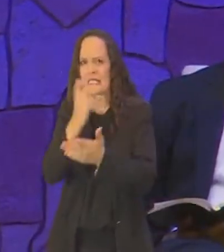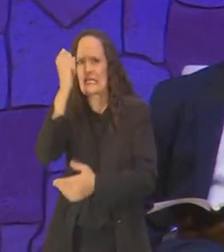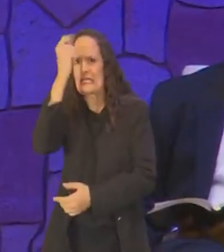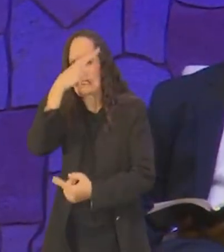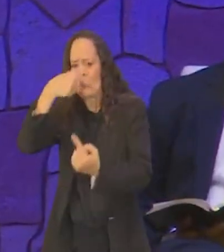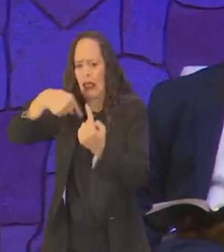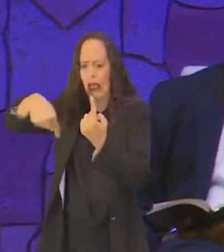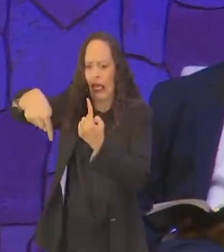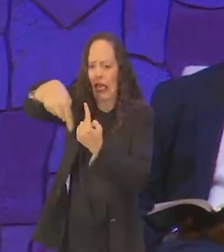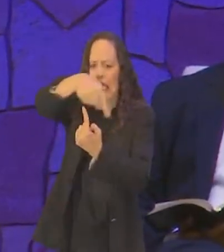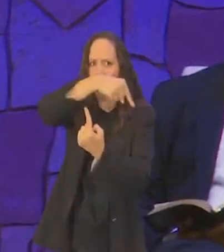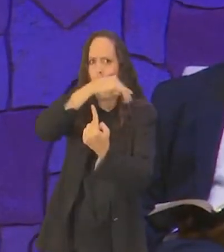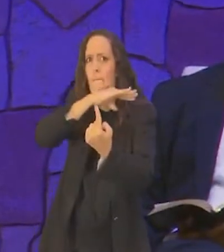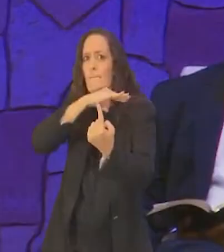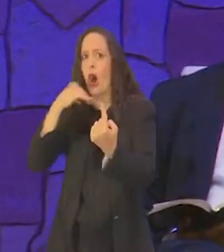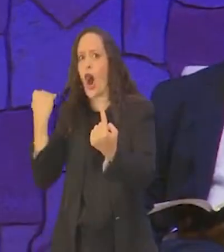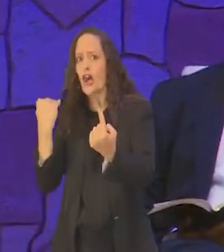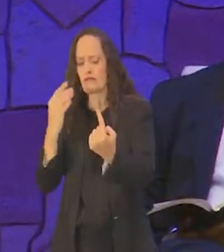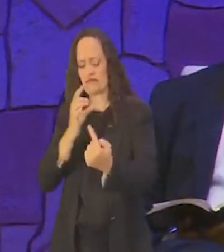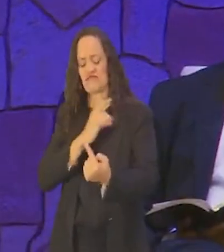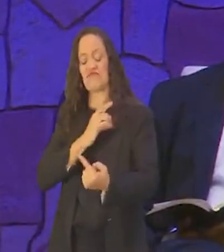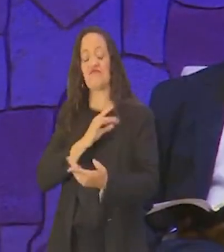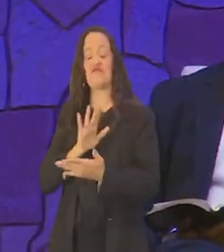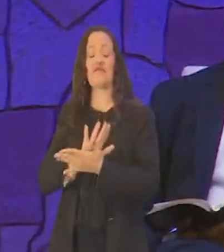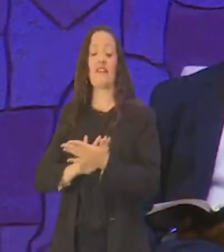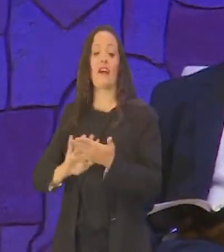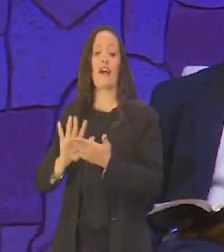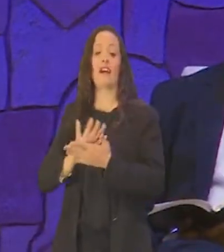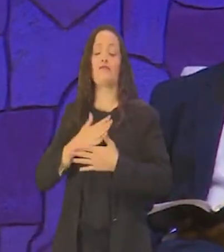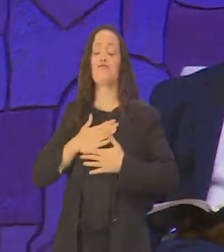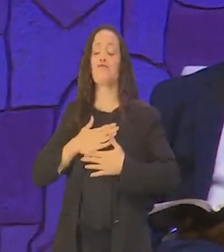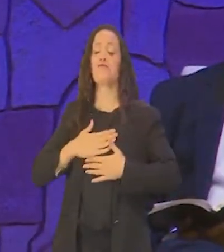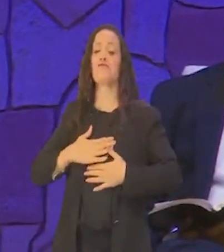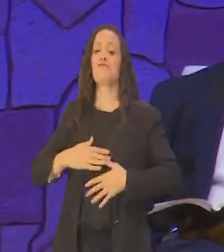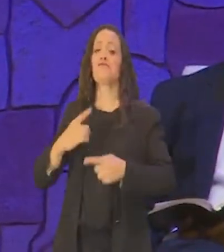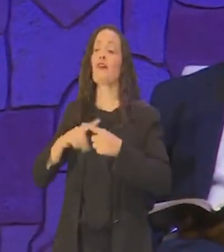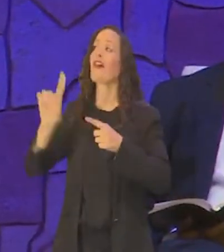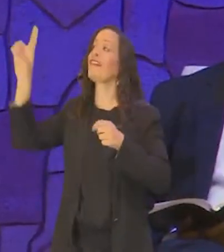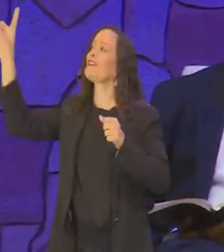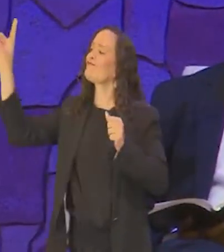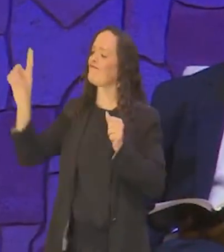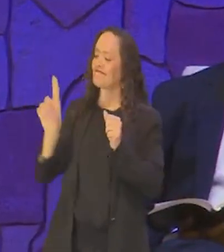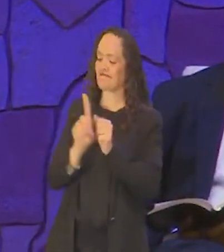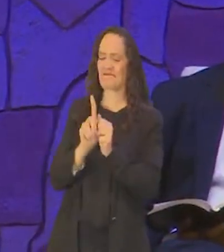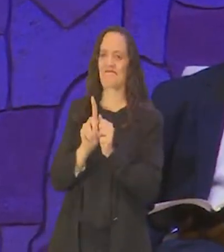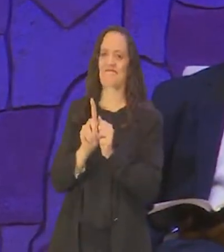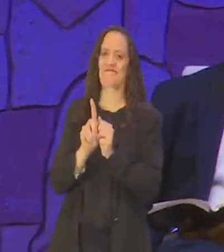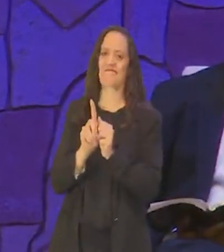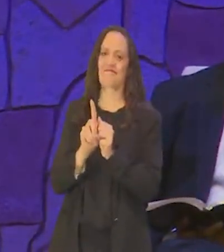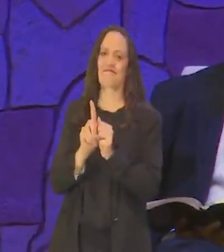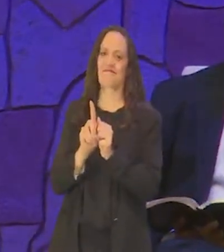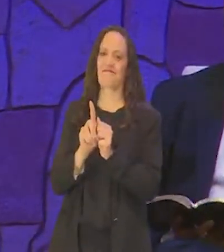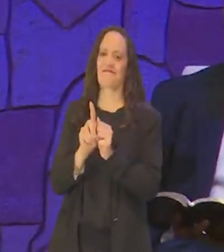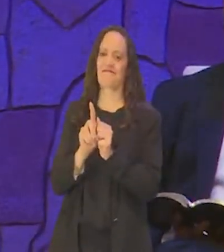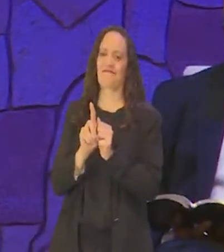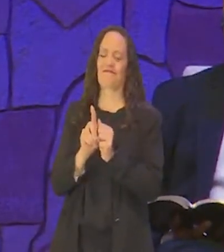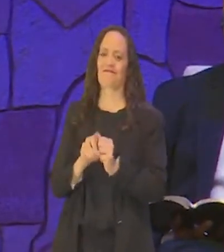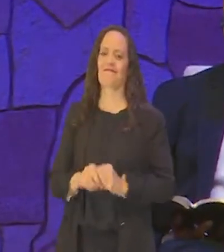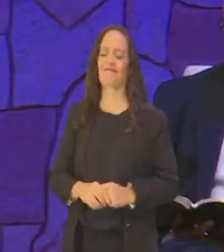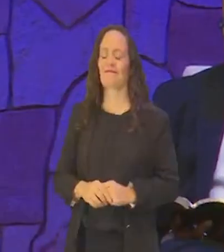da morte, não temerei mal algum, porque tu estás